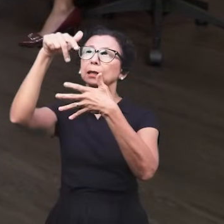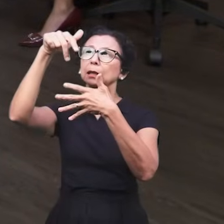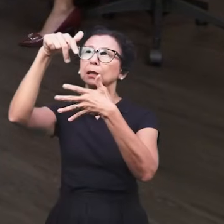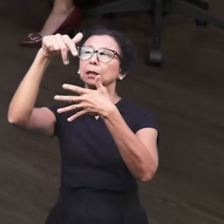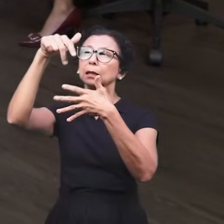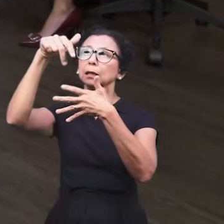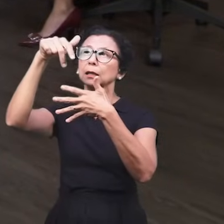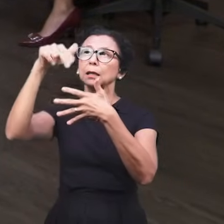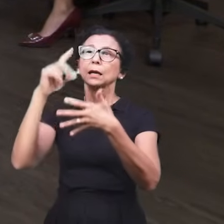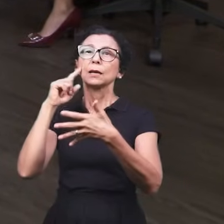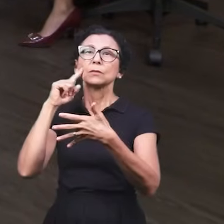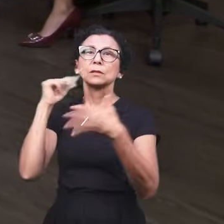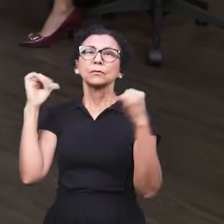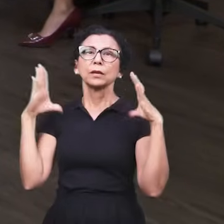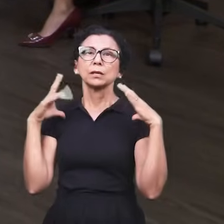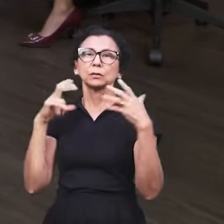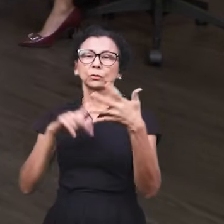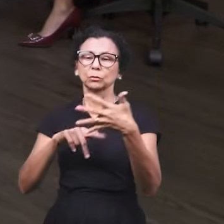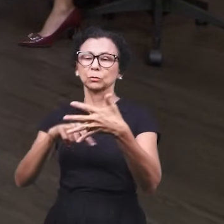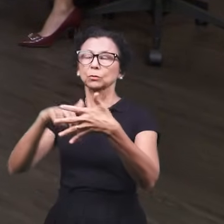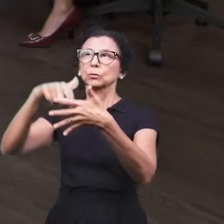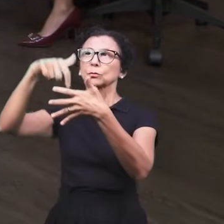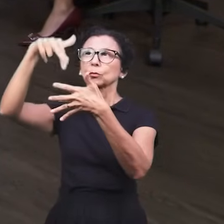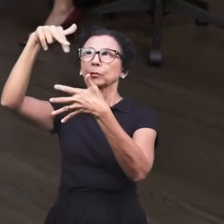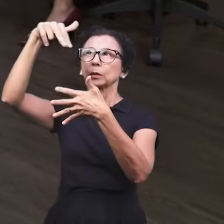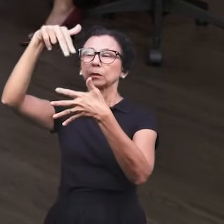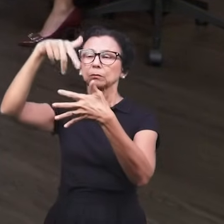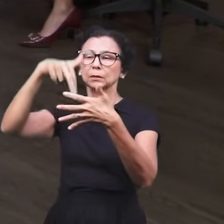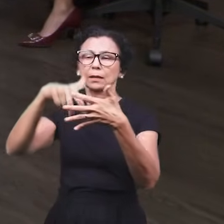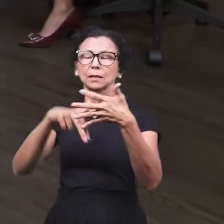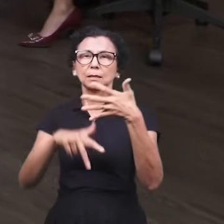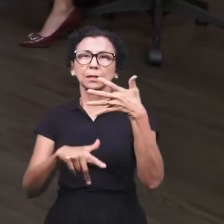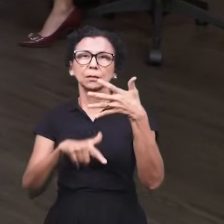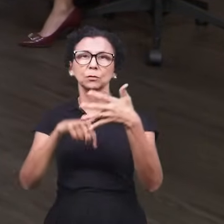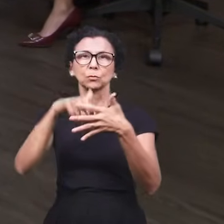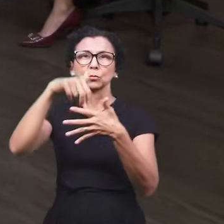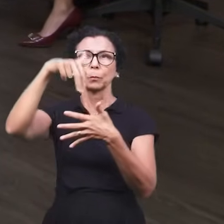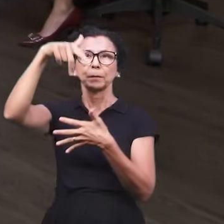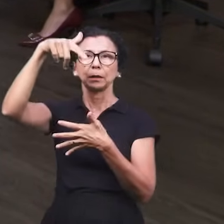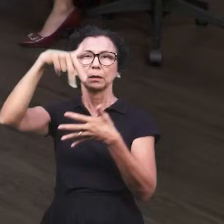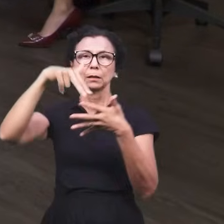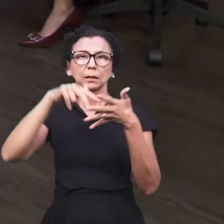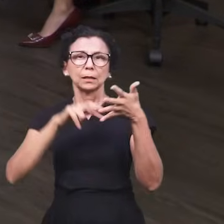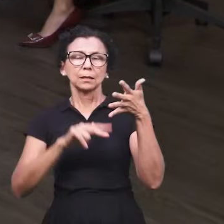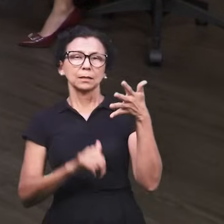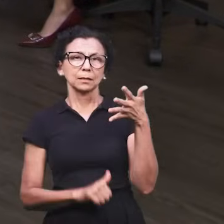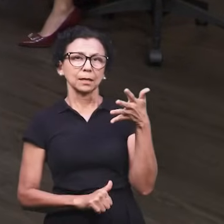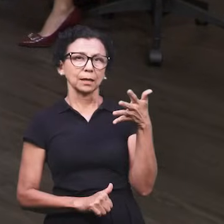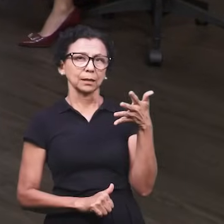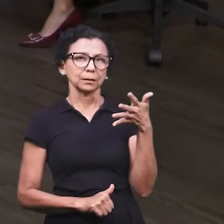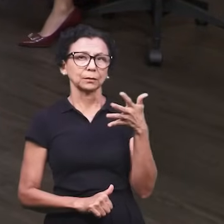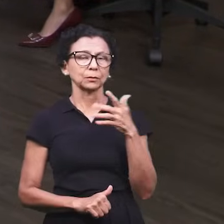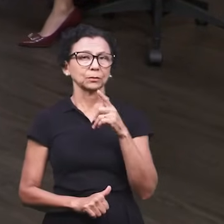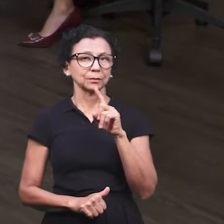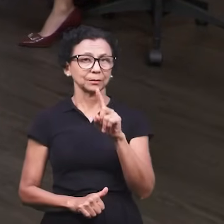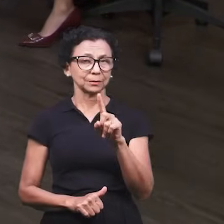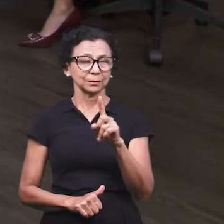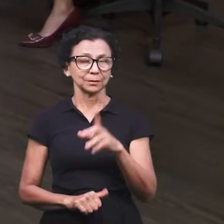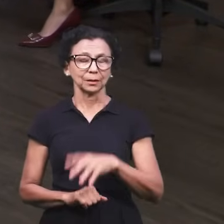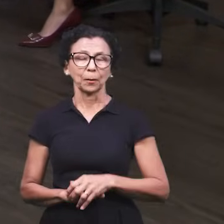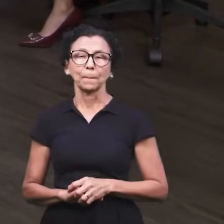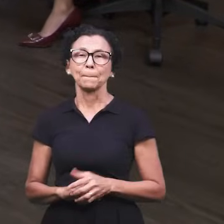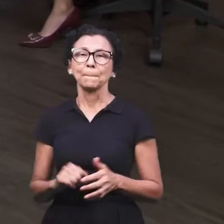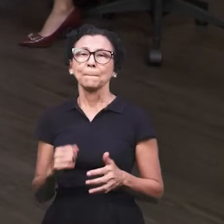Senhor? Descansa nele, põe sua cabeça na rocha. Ela não vai tomar o formato da sua cabeça, a rocha não